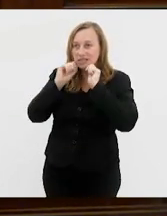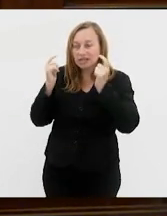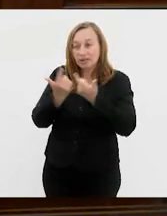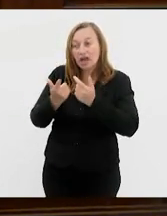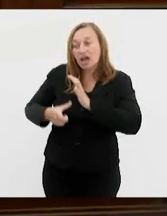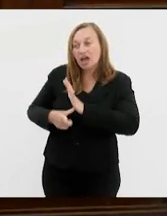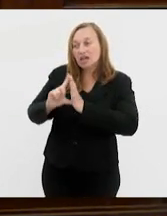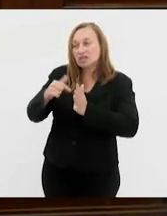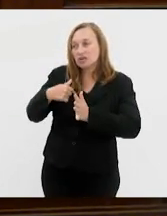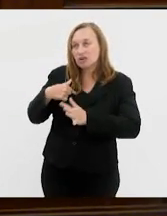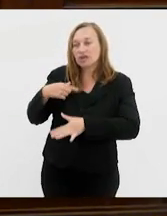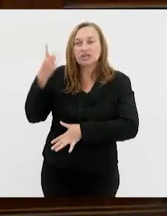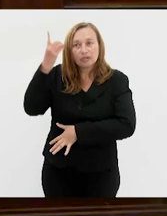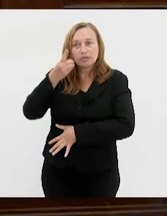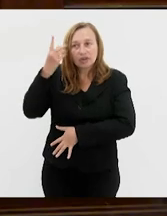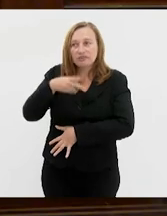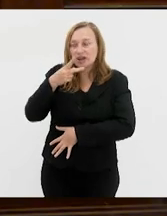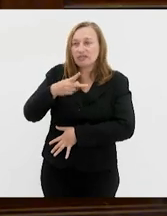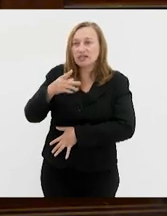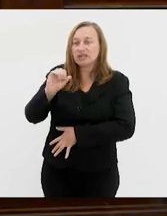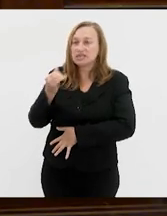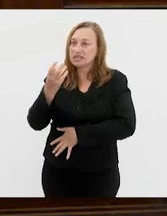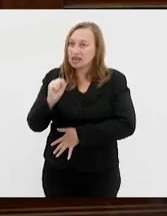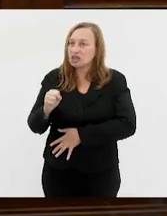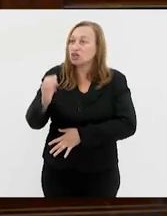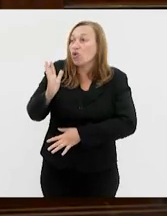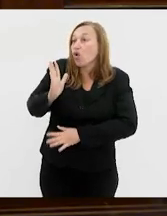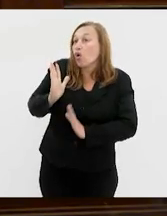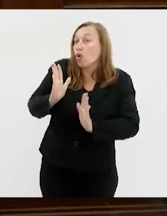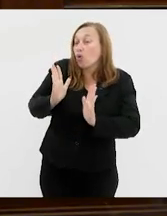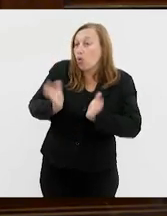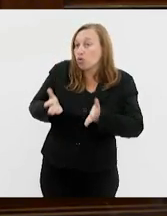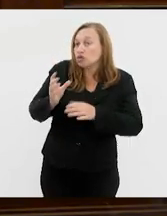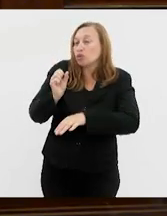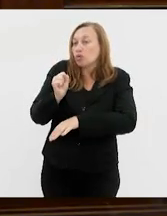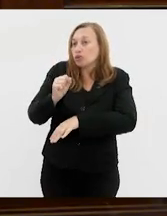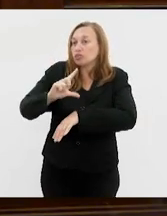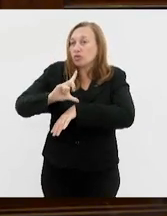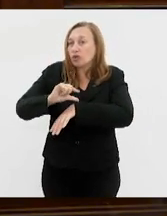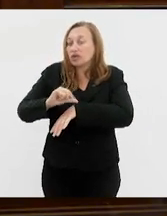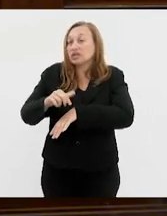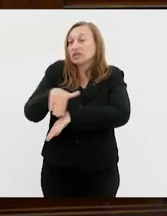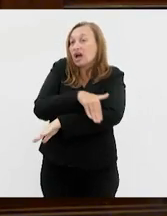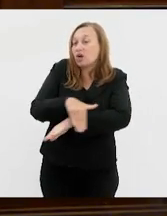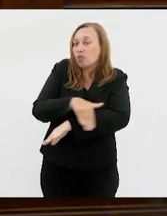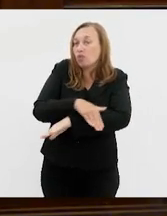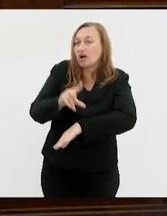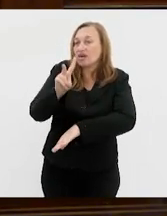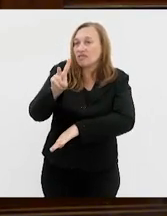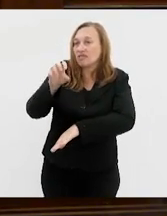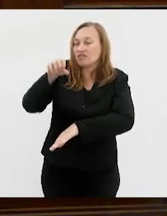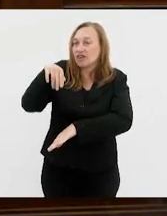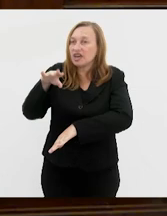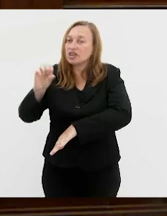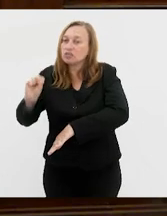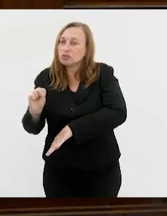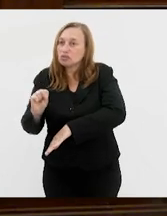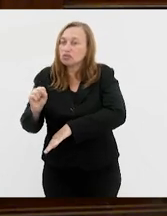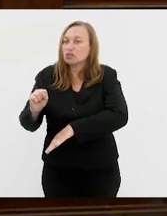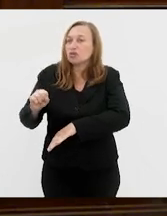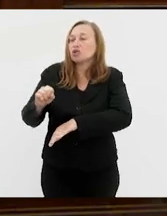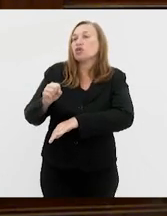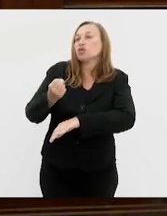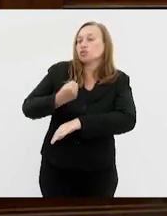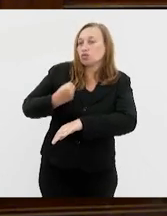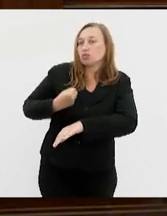saía daqui, e eu dizia: Sérgio, hoje às 8 horas, lá na rua Vênus, no número 27 ou 28, na casa de fulano,